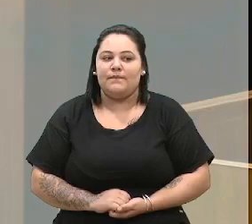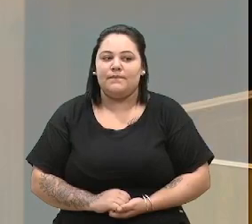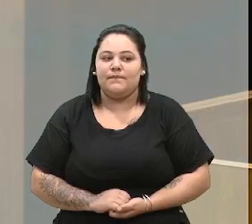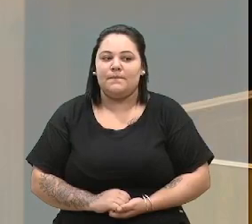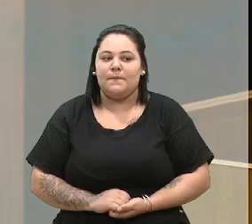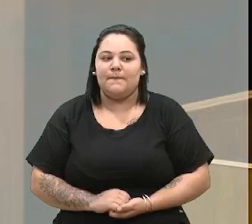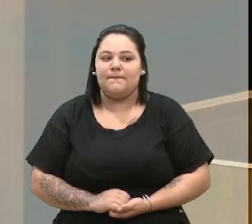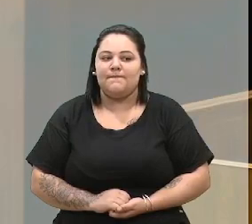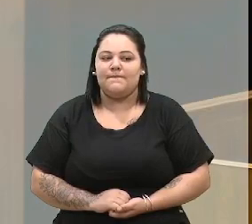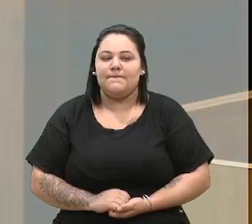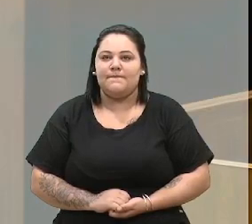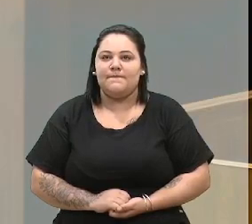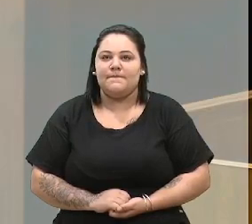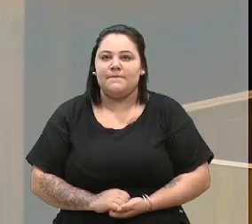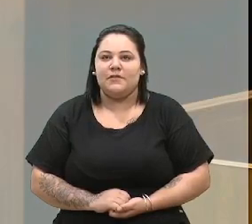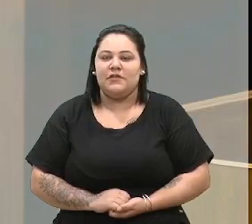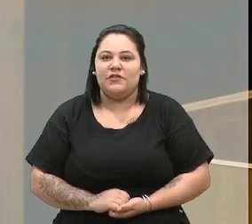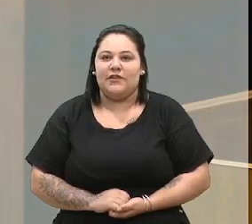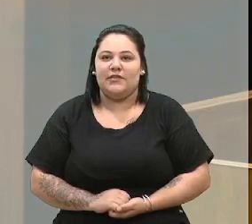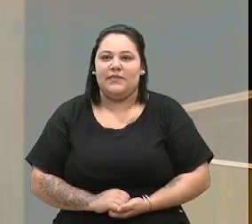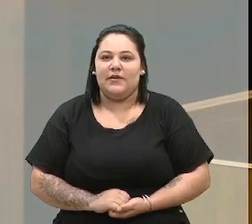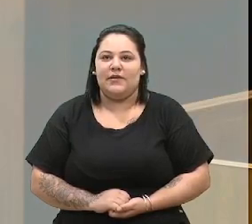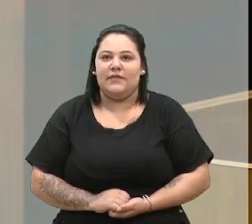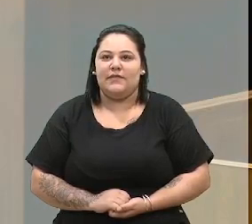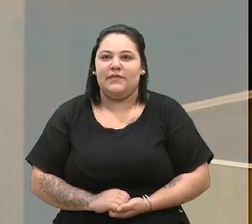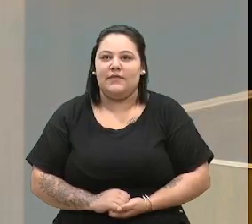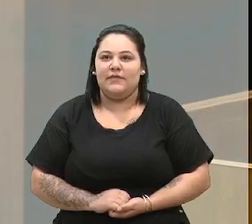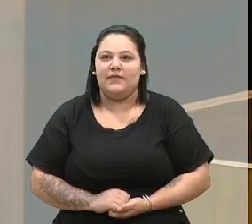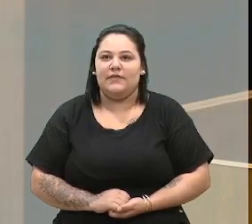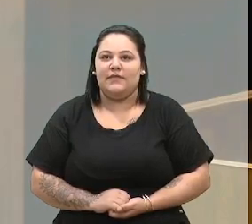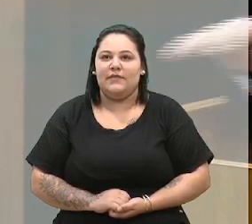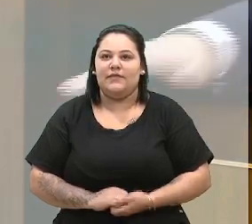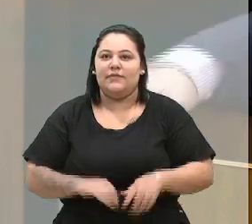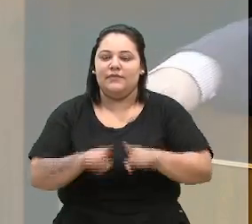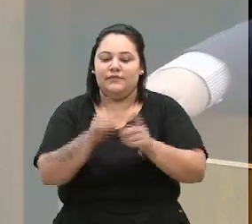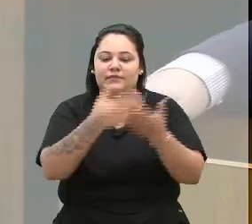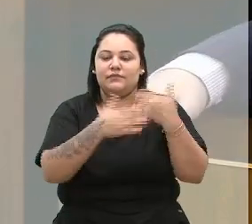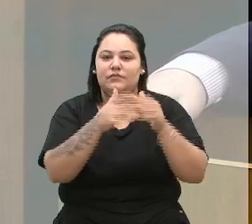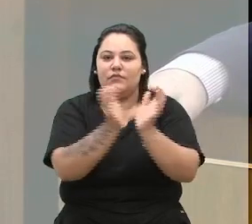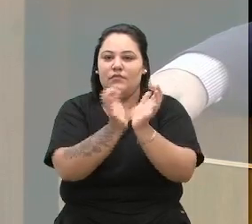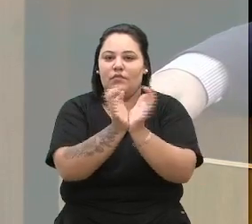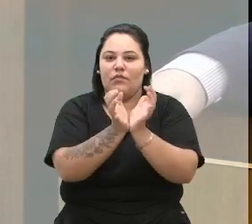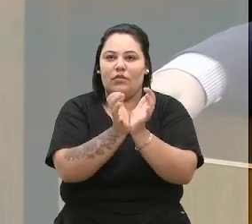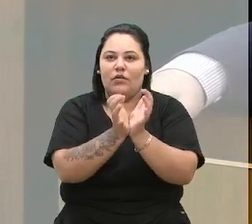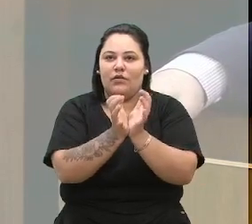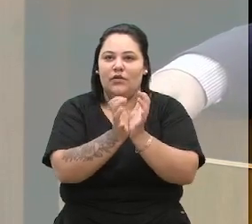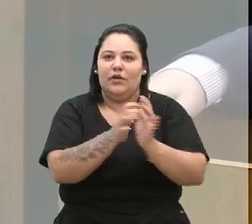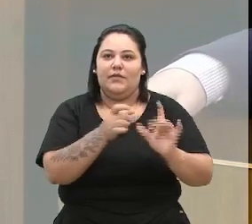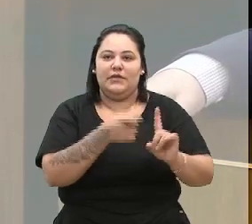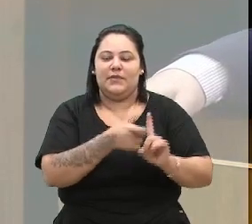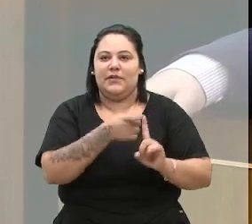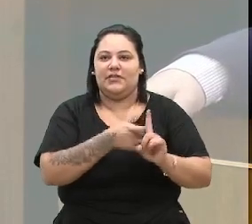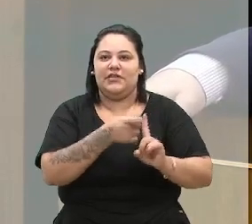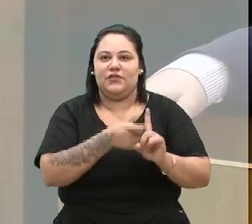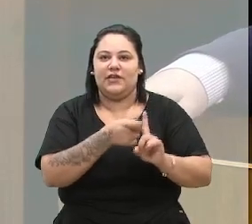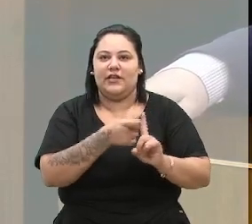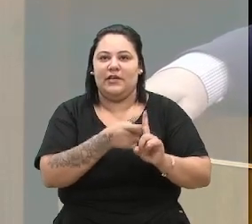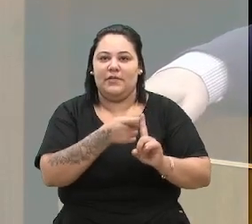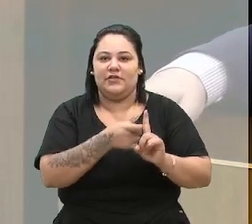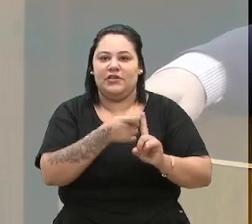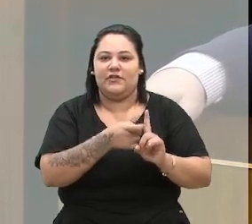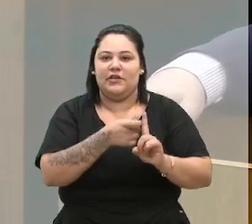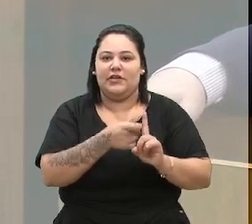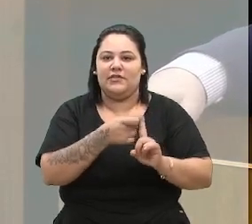Senhor presidente, caros colegas, bom dia a todos. Estamos no mês da Páscoa. Páscoa